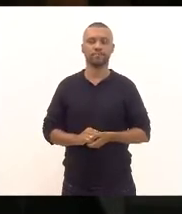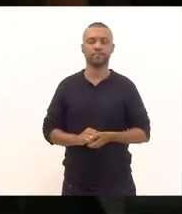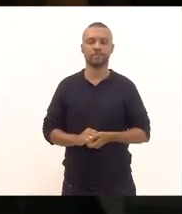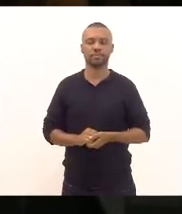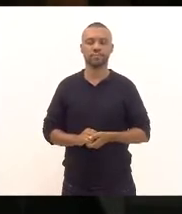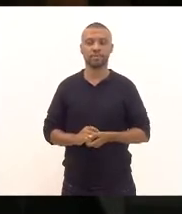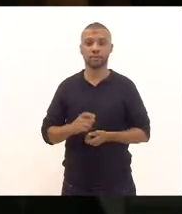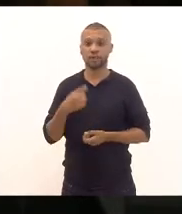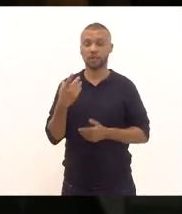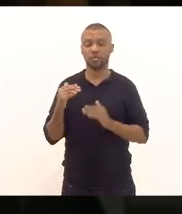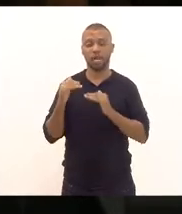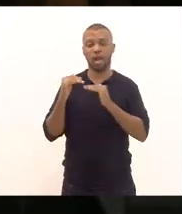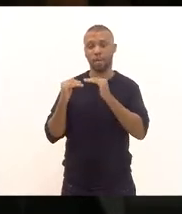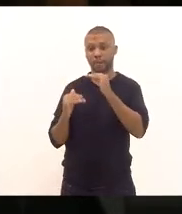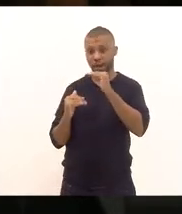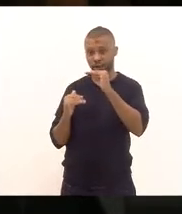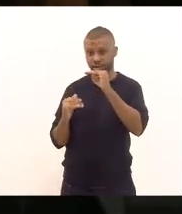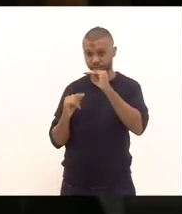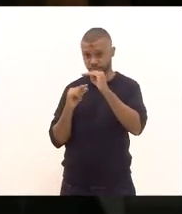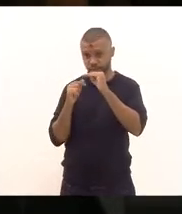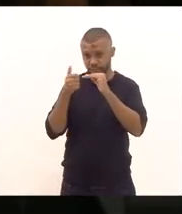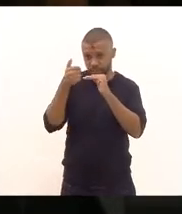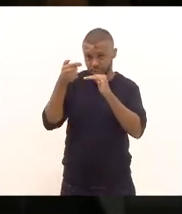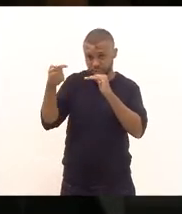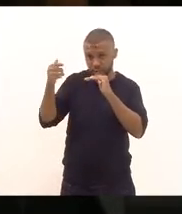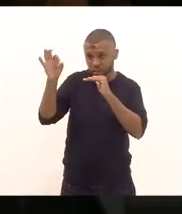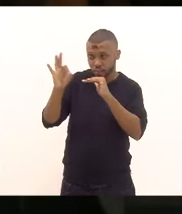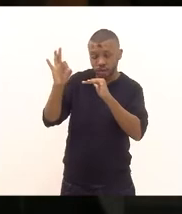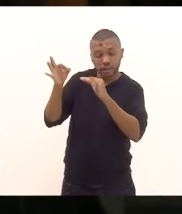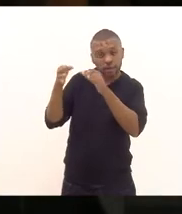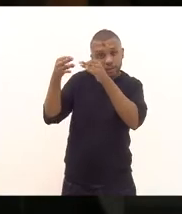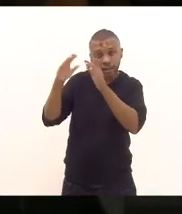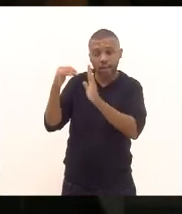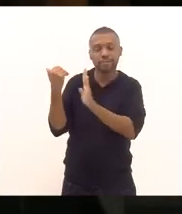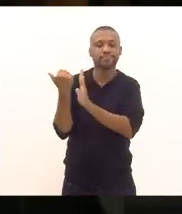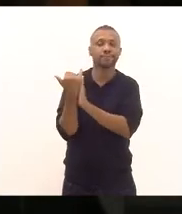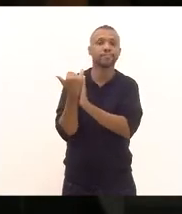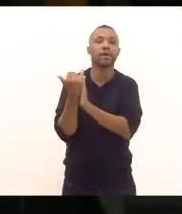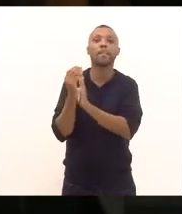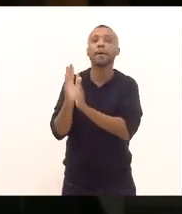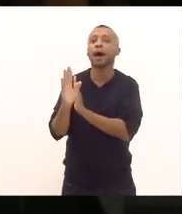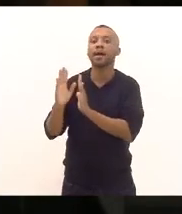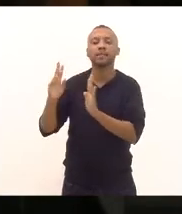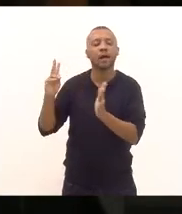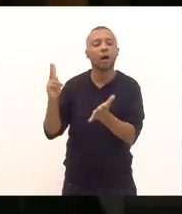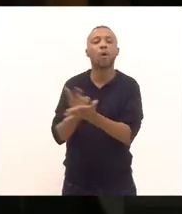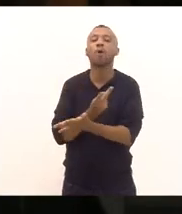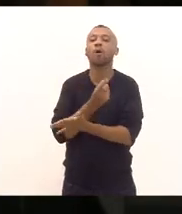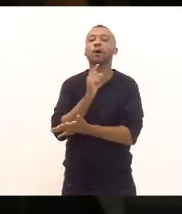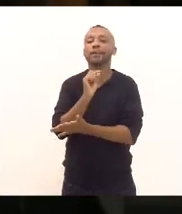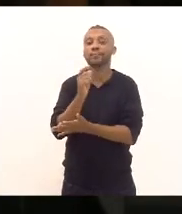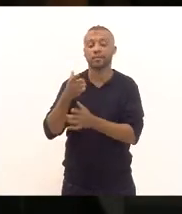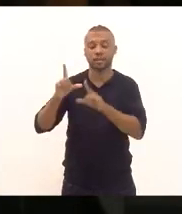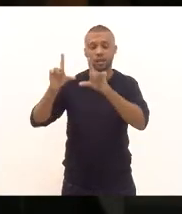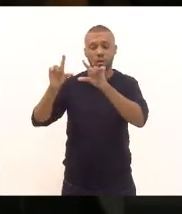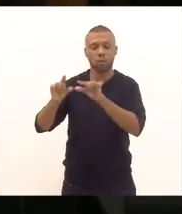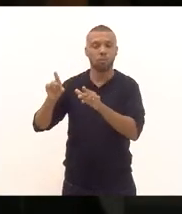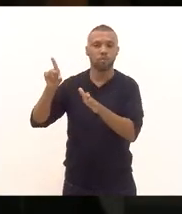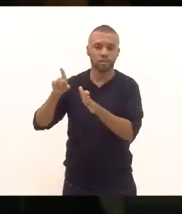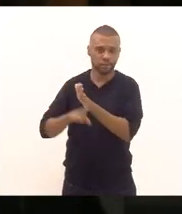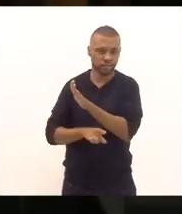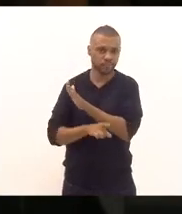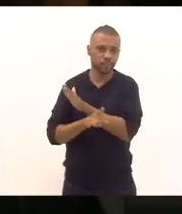e nós estamos abaixo dos 17 com deseo mas ocorre que com esta redução de alíquota